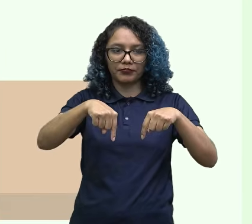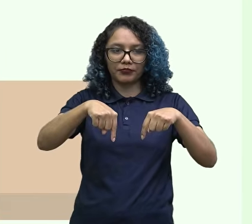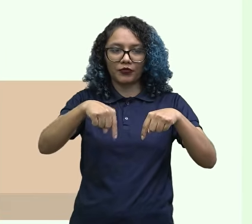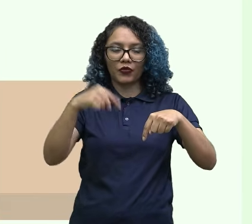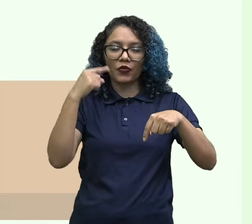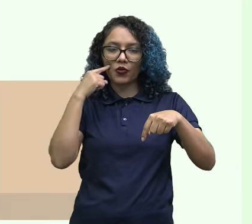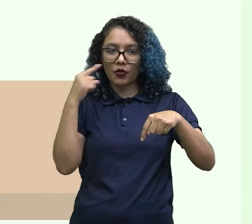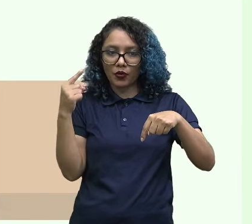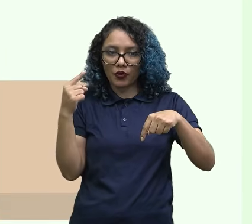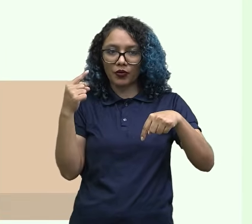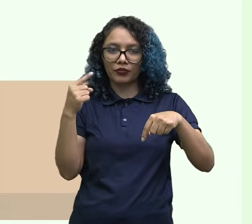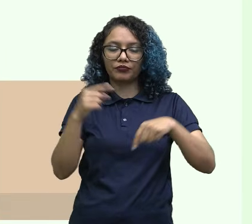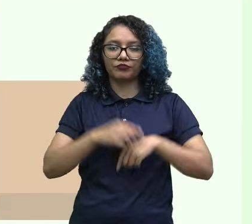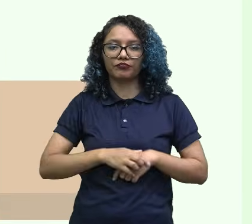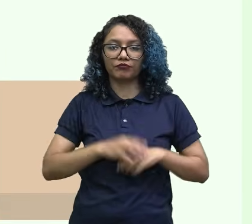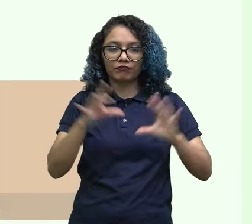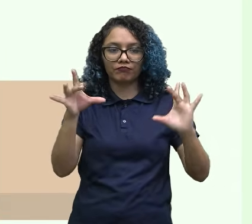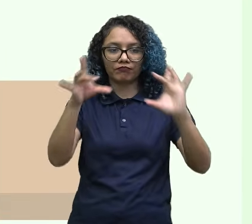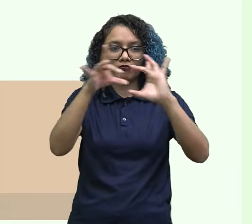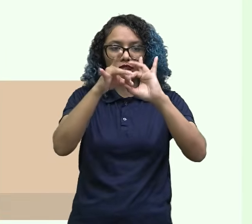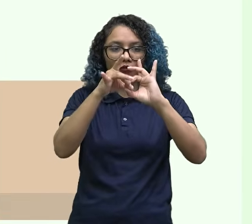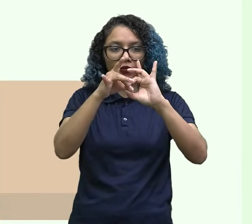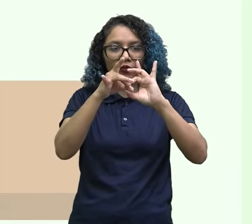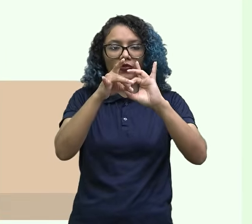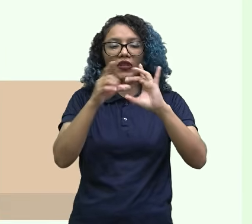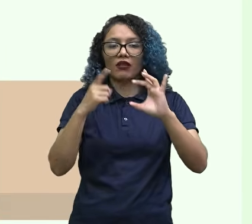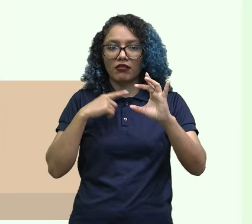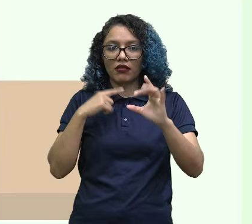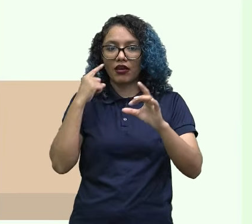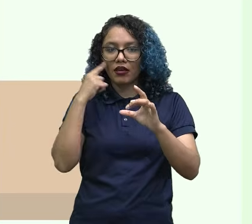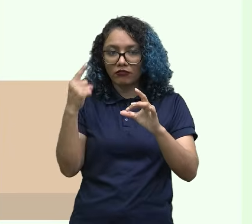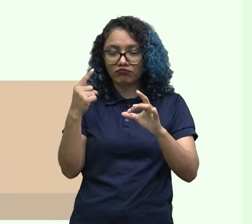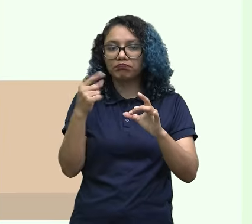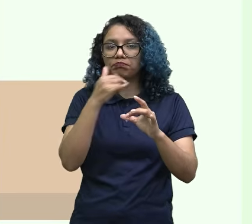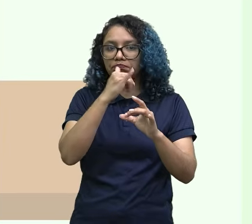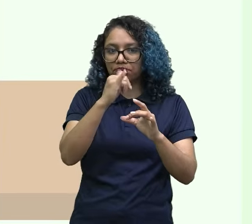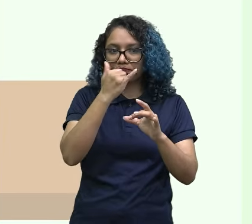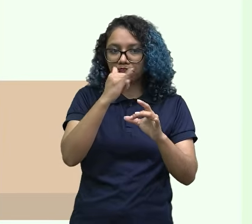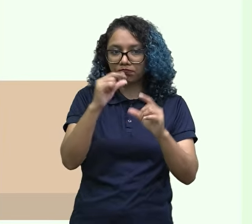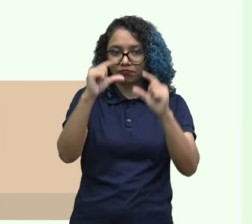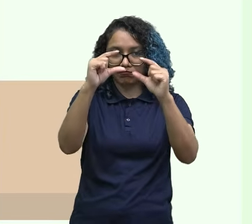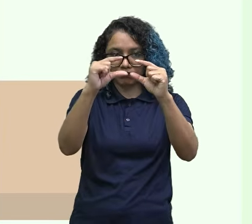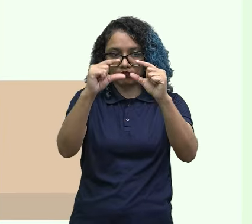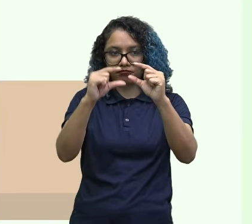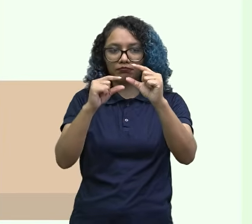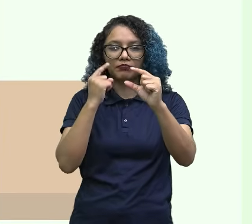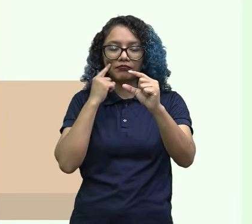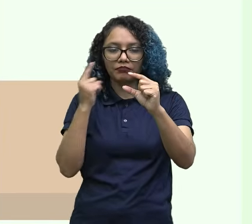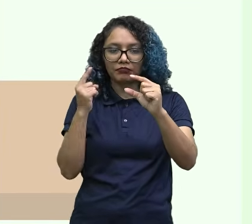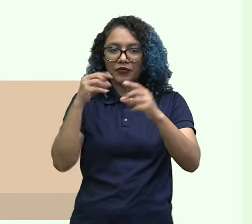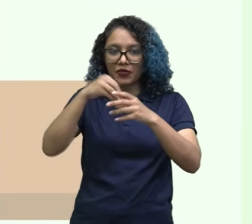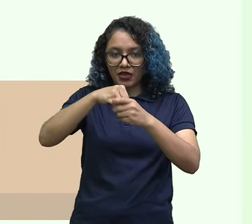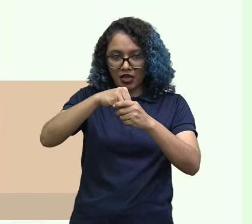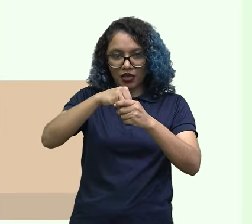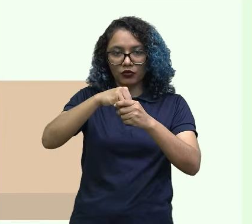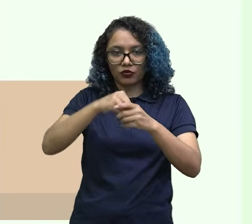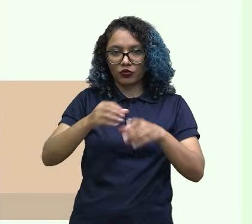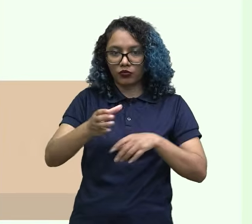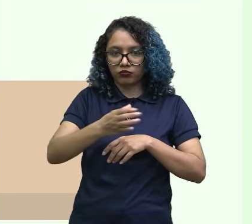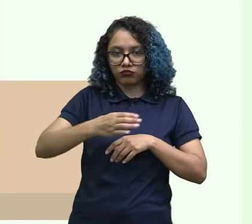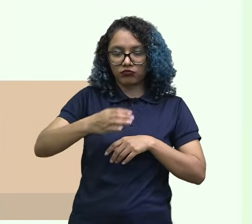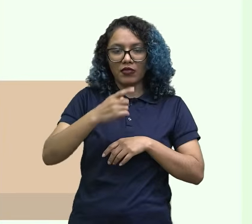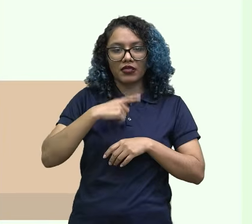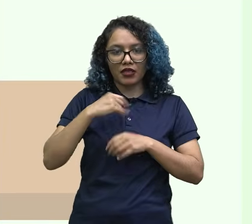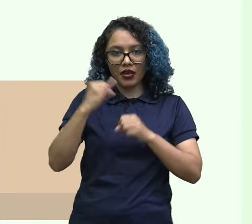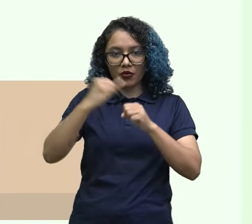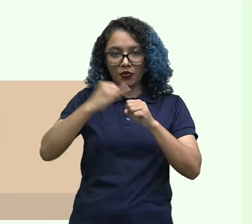Esses eletrodos estão interligados a um gerador de corrente elétrica. Na solução, temos os íons gerados